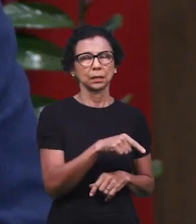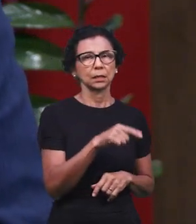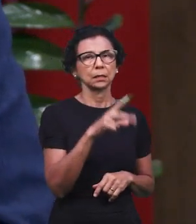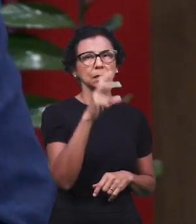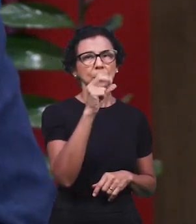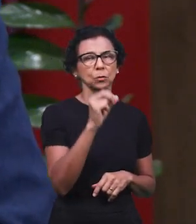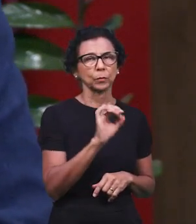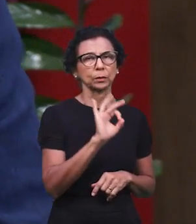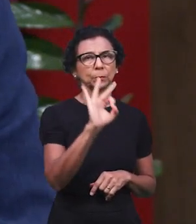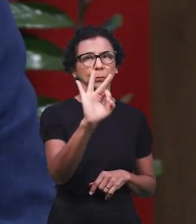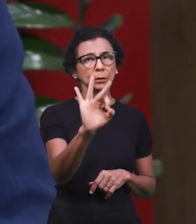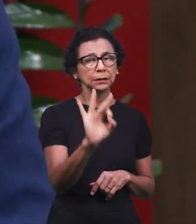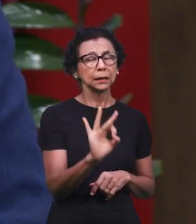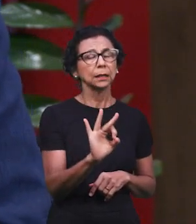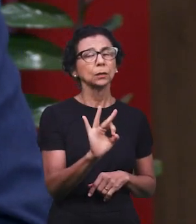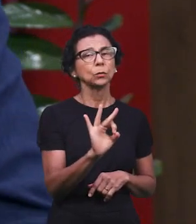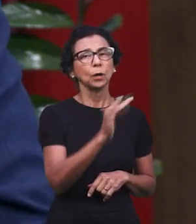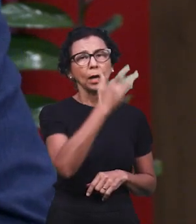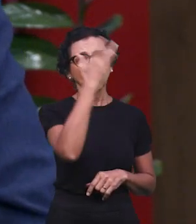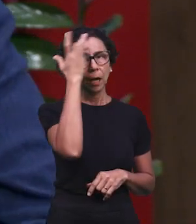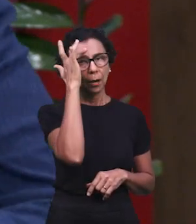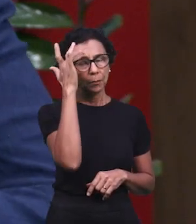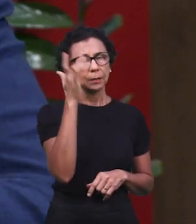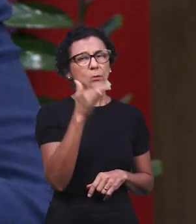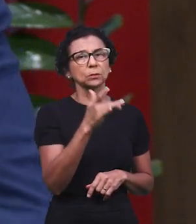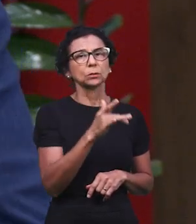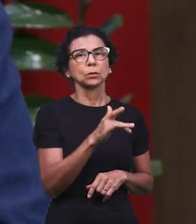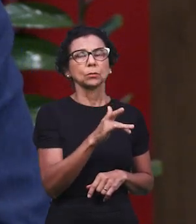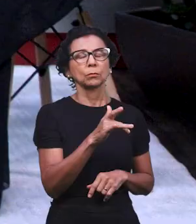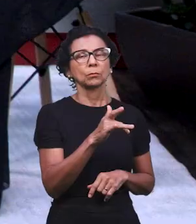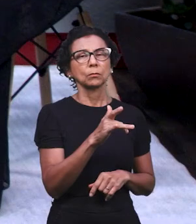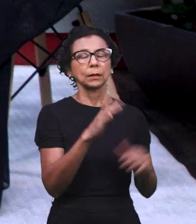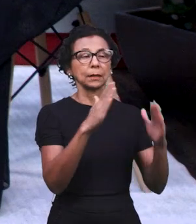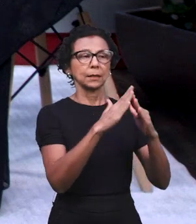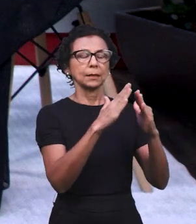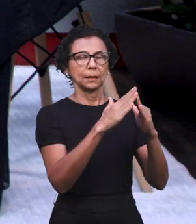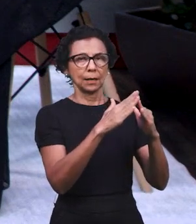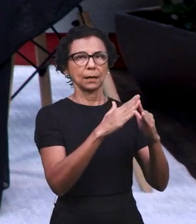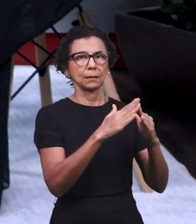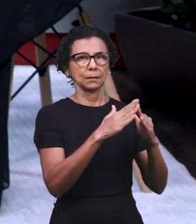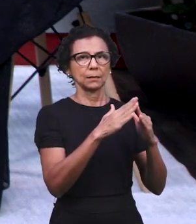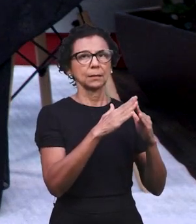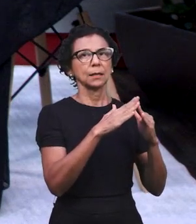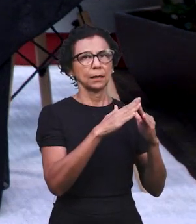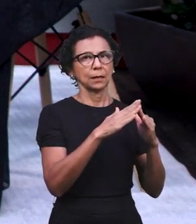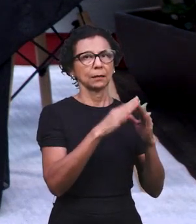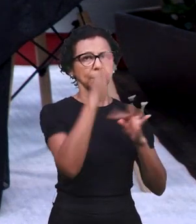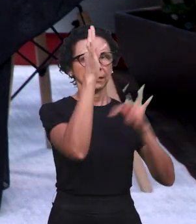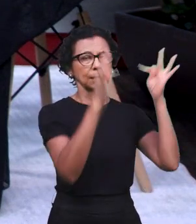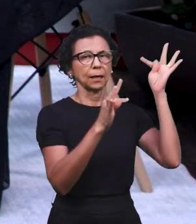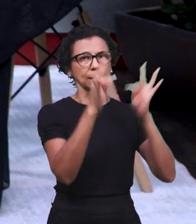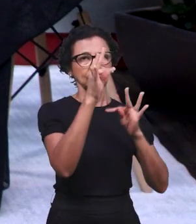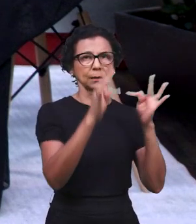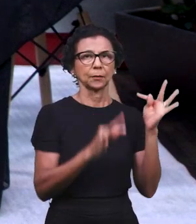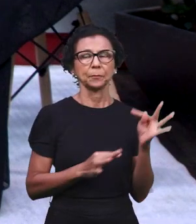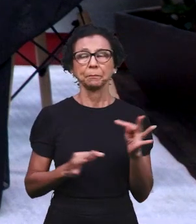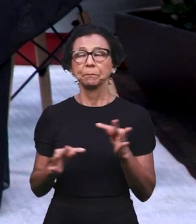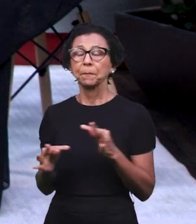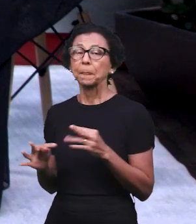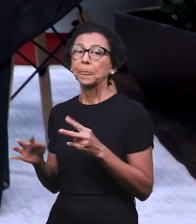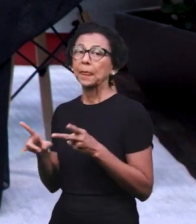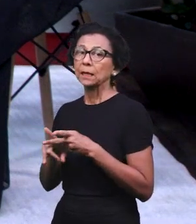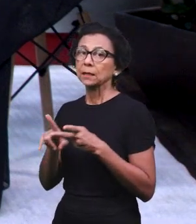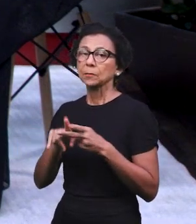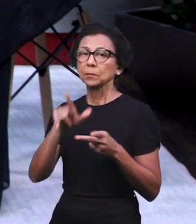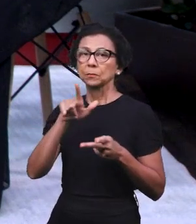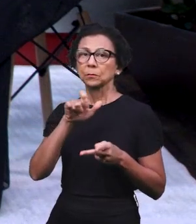de consultório, que envolve o laser e também outras formas que se fazem no consultório, que ele é mais rápido, né? Mas qual